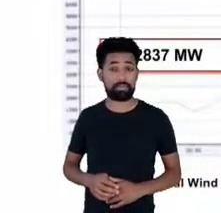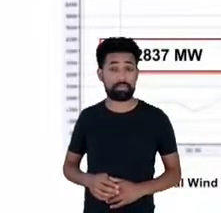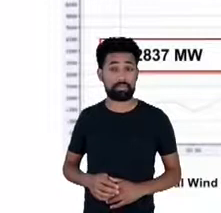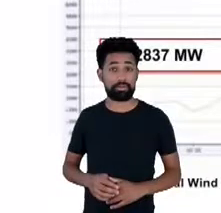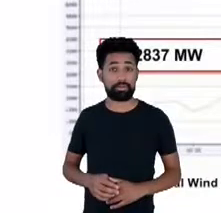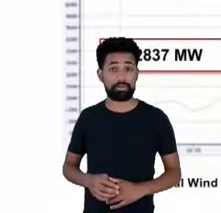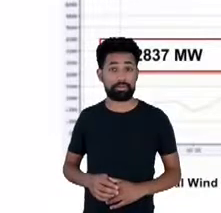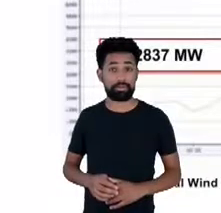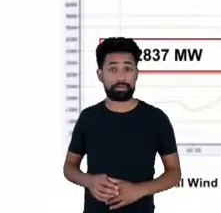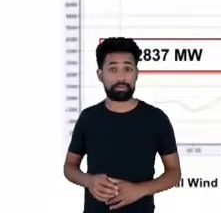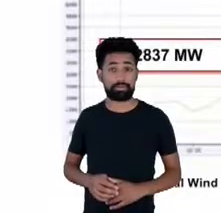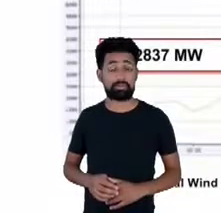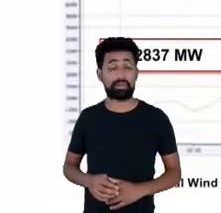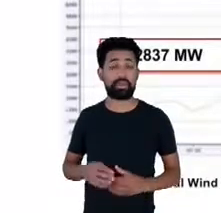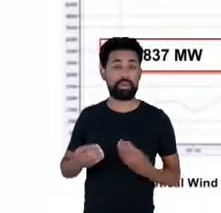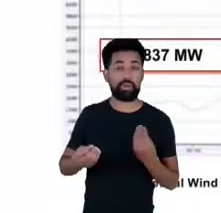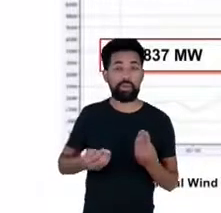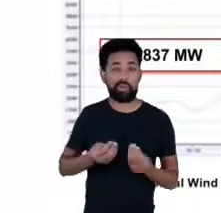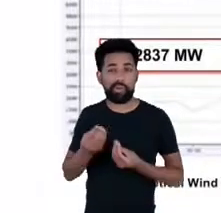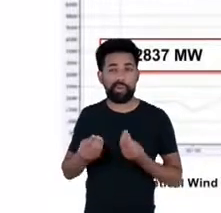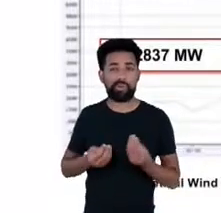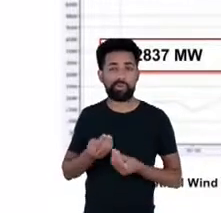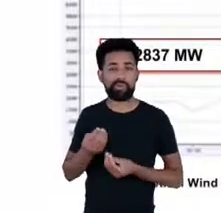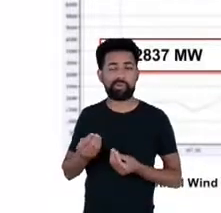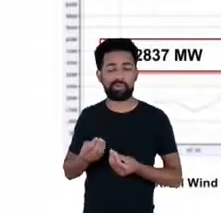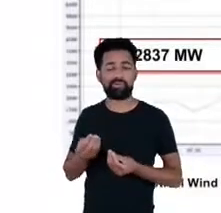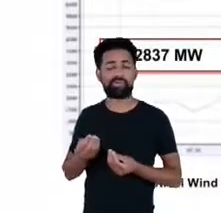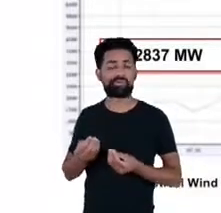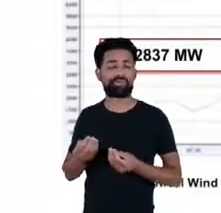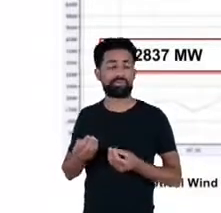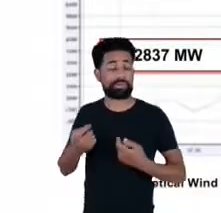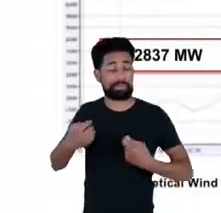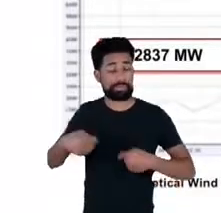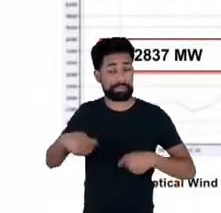assim como as fontes precisam